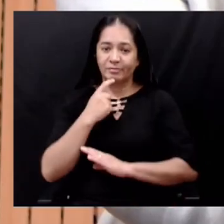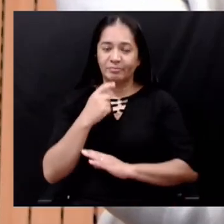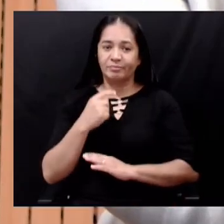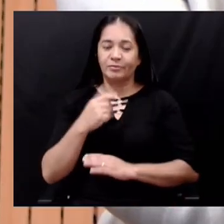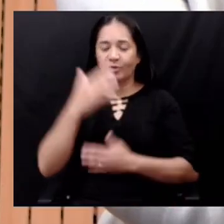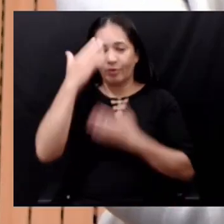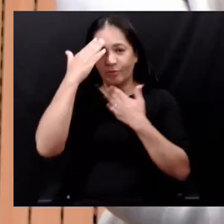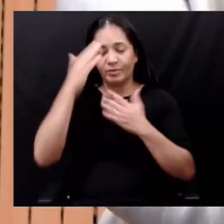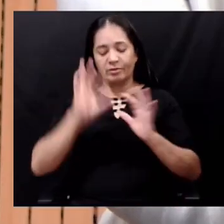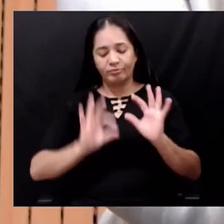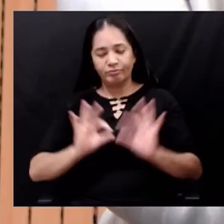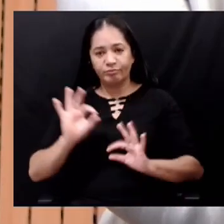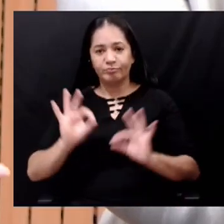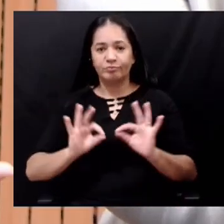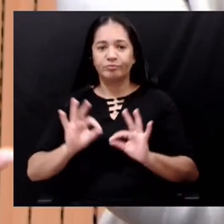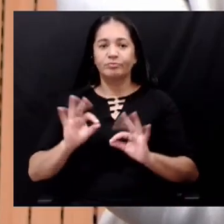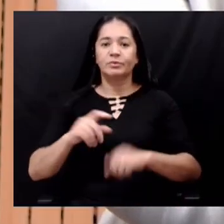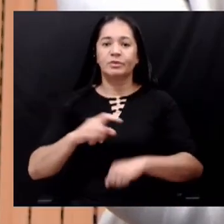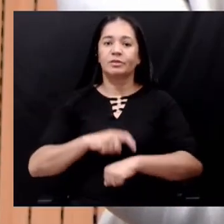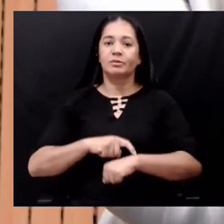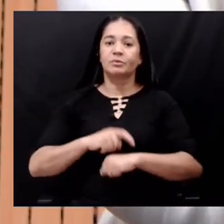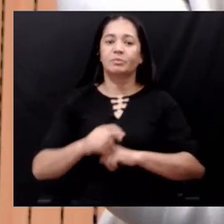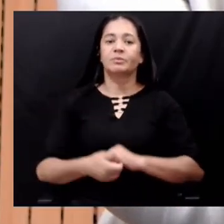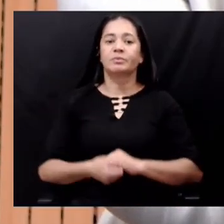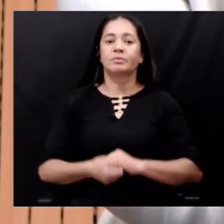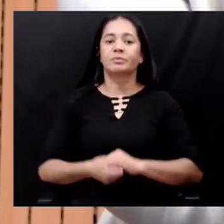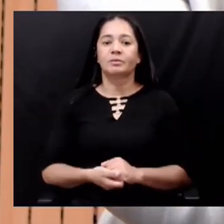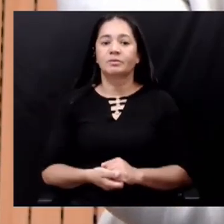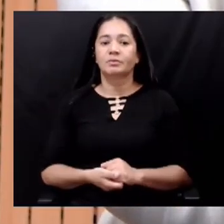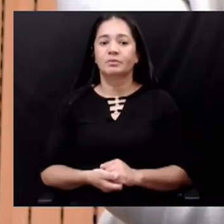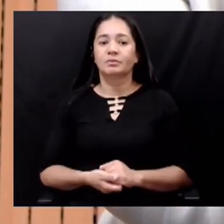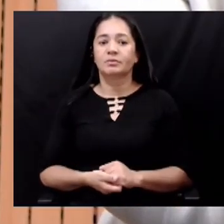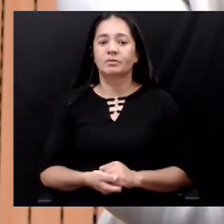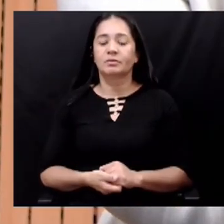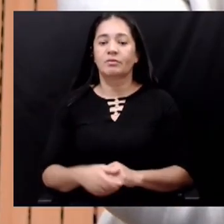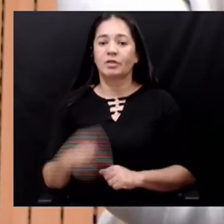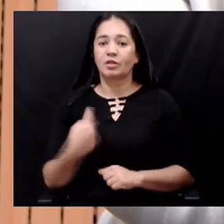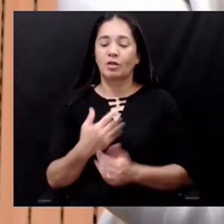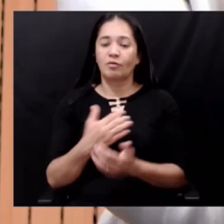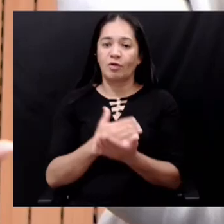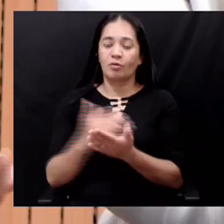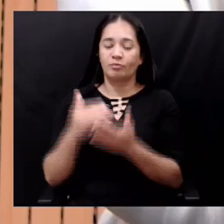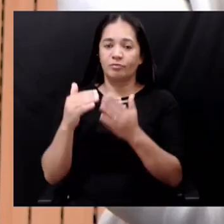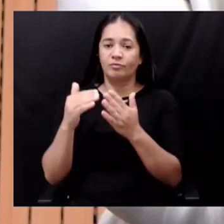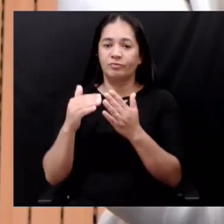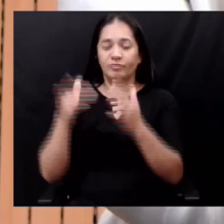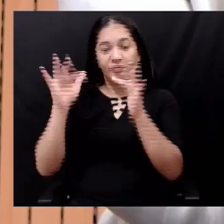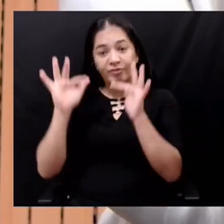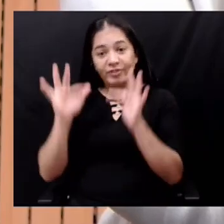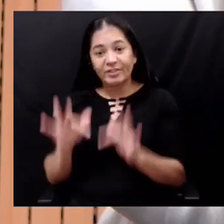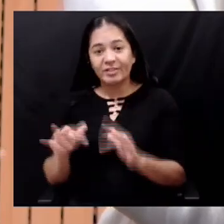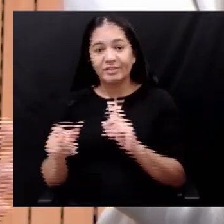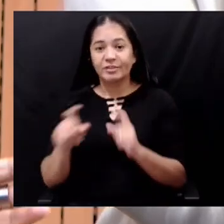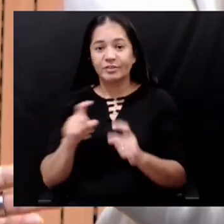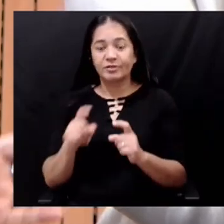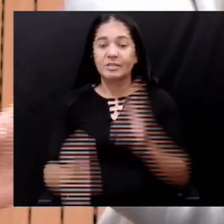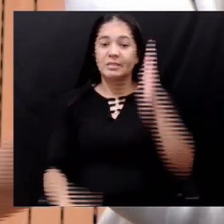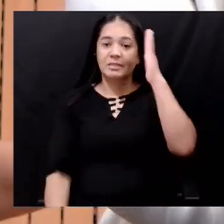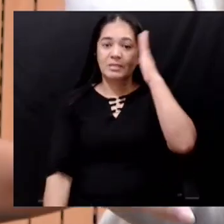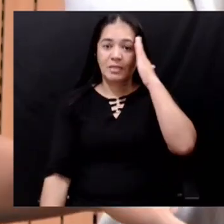desse momento, né? E aí a gente vai, então, encerrar essa reunião, sabendo que essa é